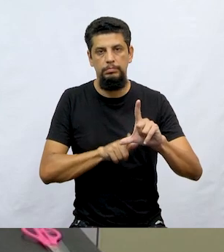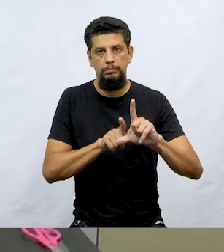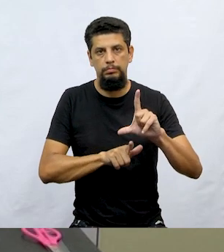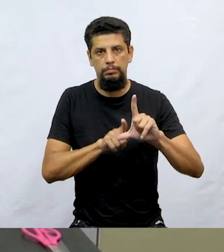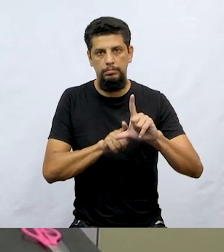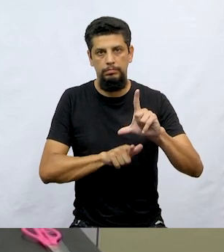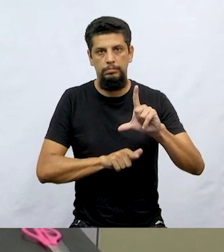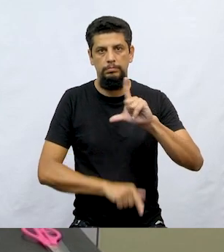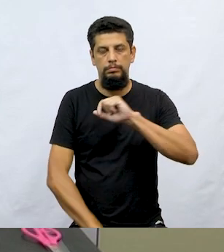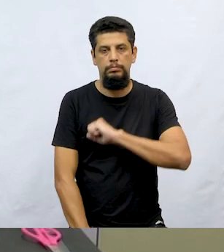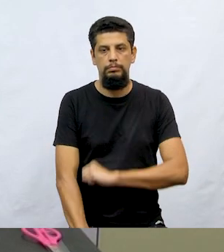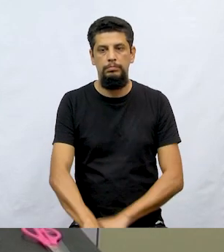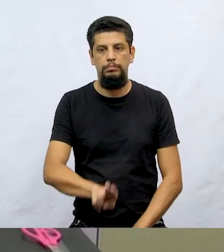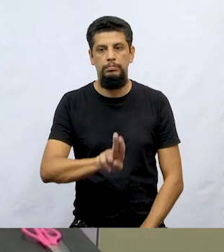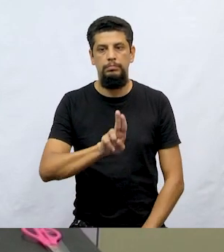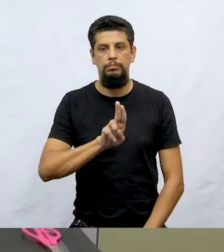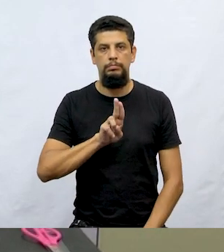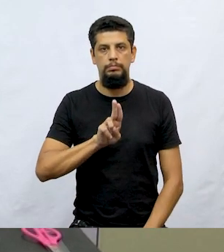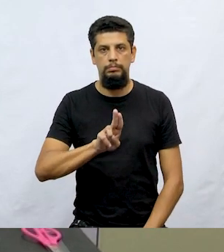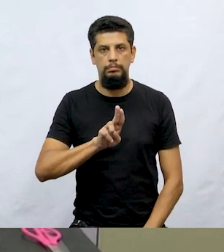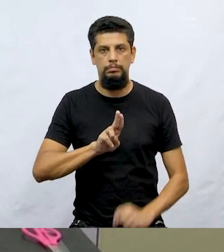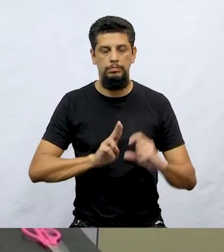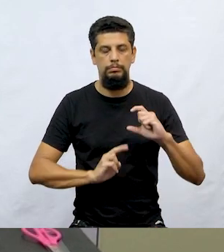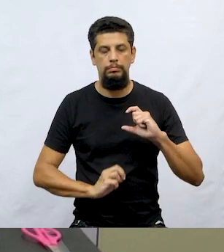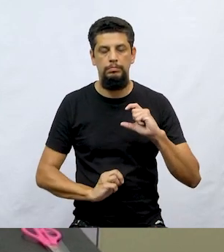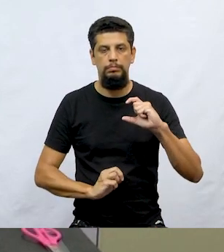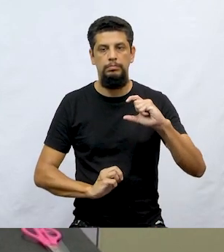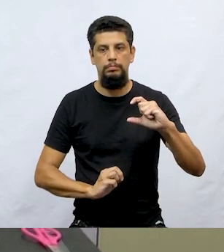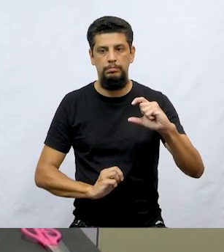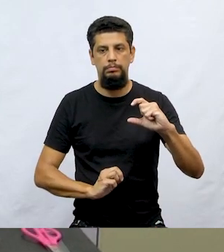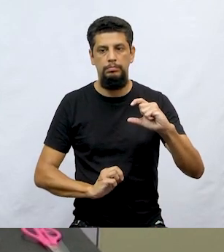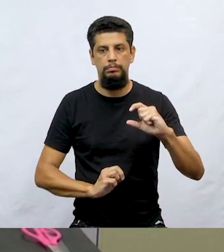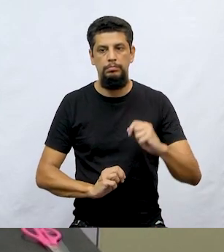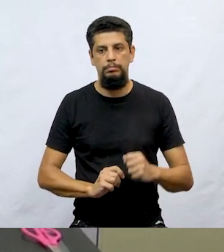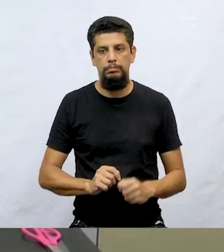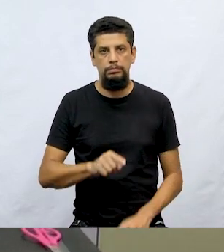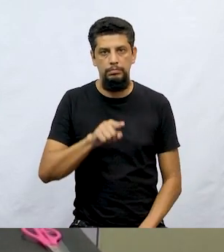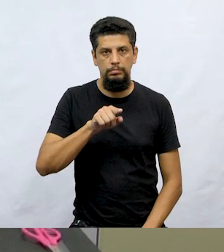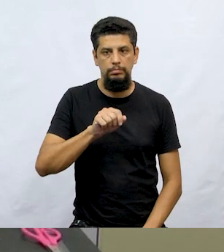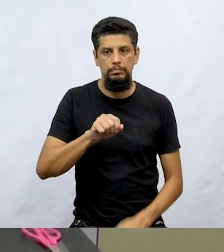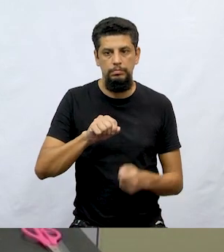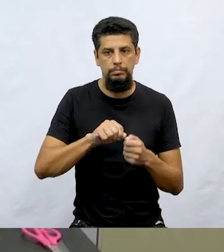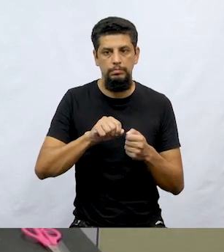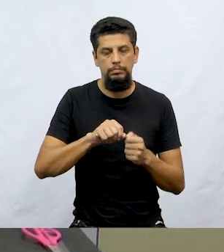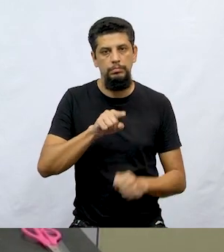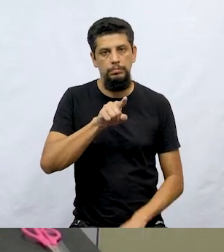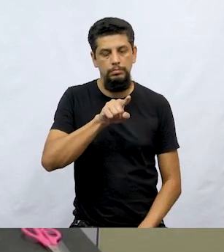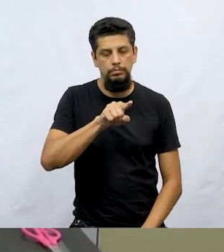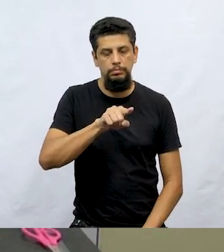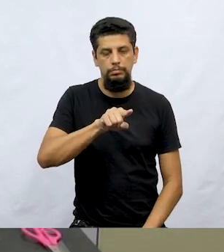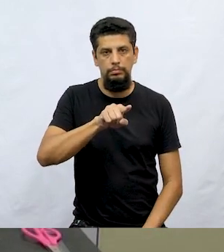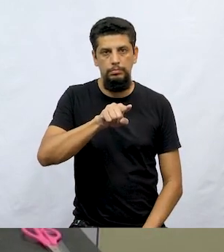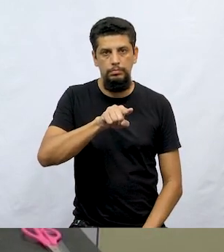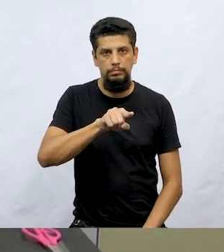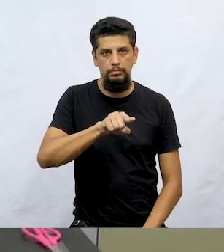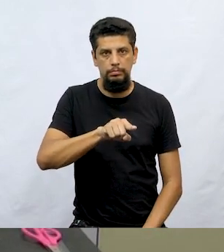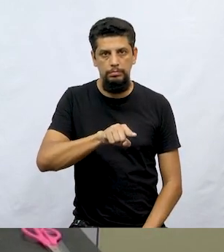lá. Olha lá. A gente desce, a gente